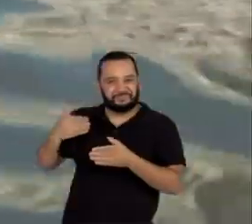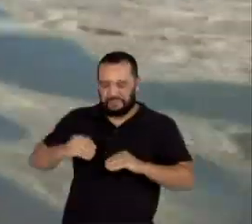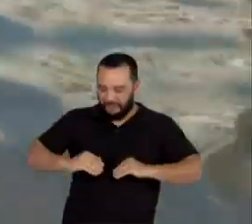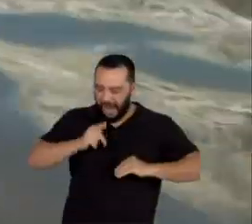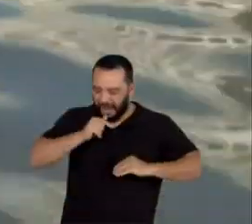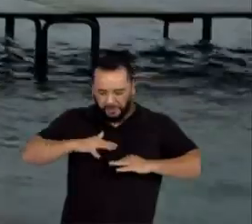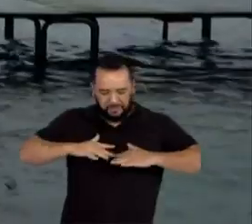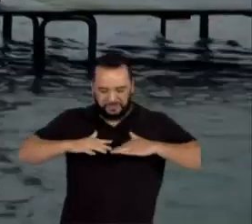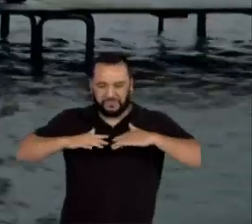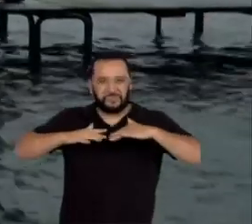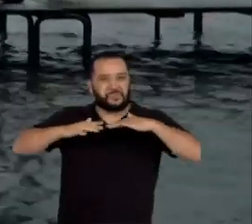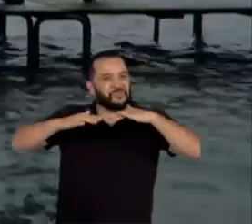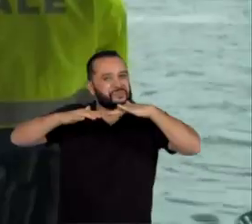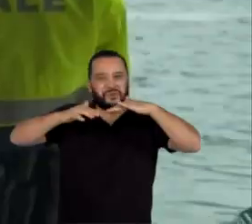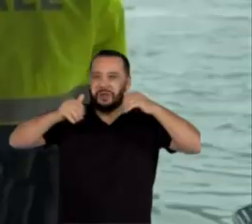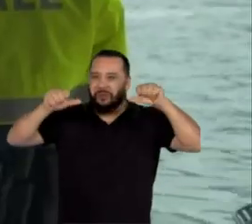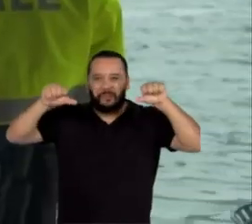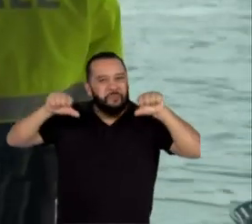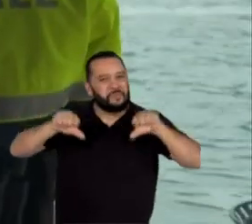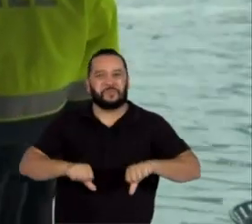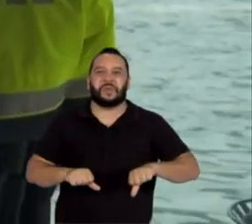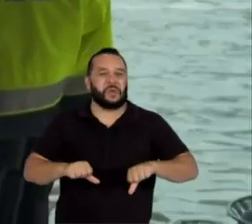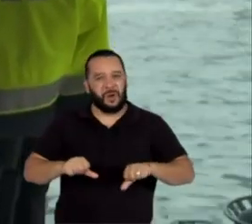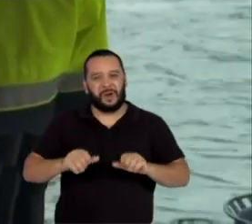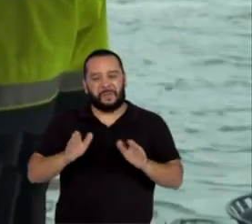meio século.